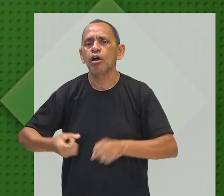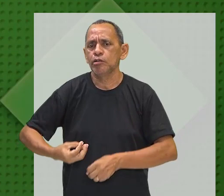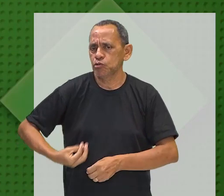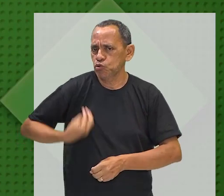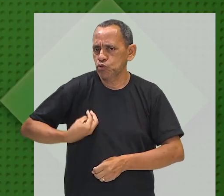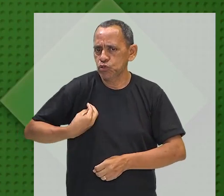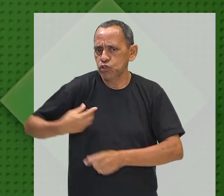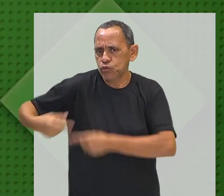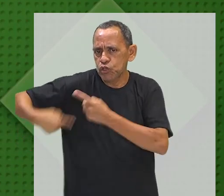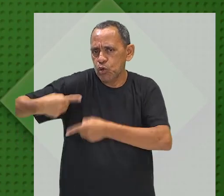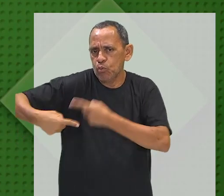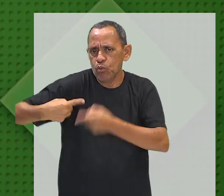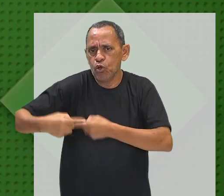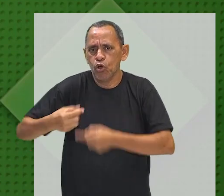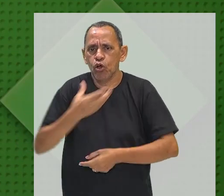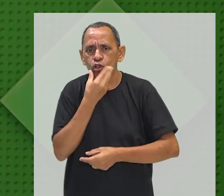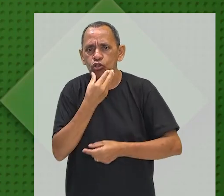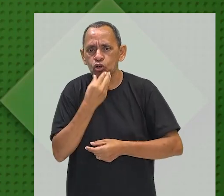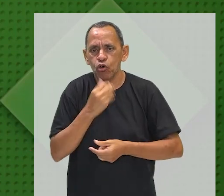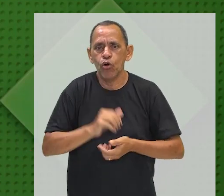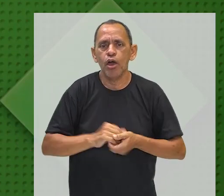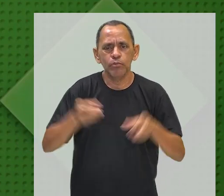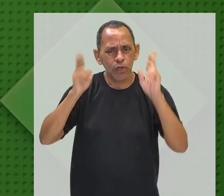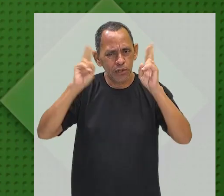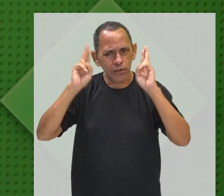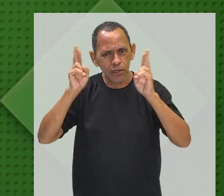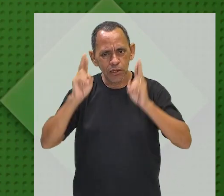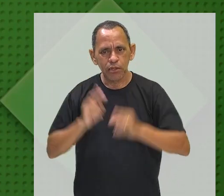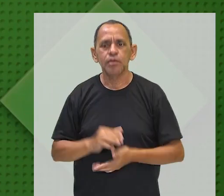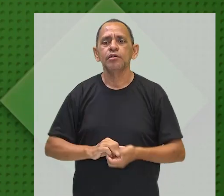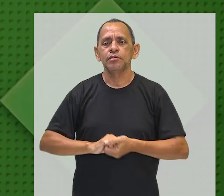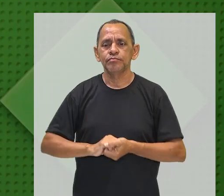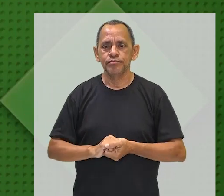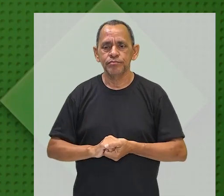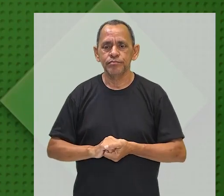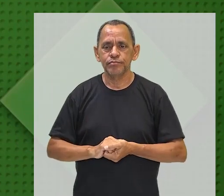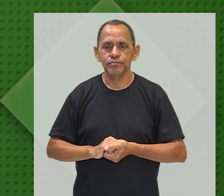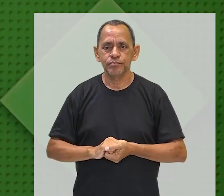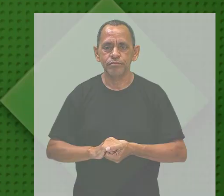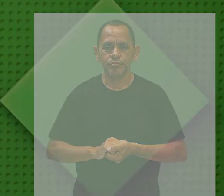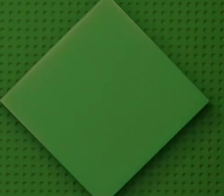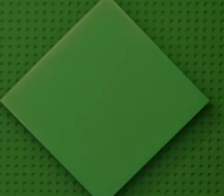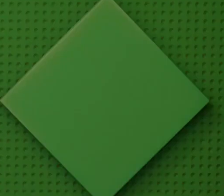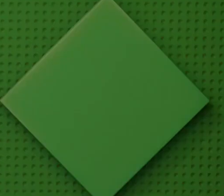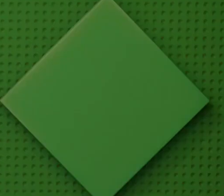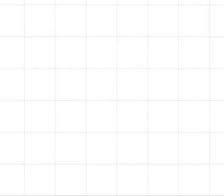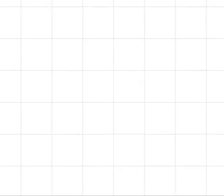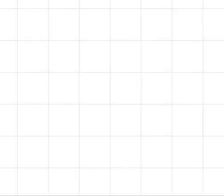masculino. Então espero que vocês tenham compreendido, tenham curtido aí a nossa aula e a gente se vê na próxima aula.